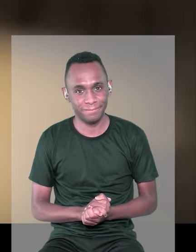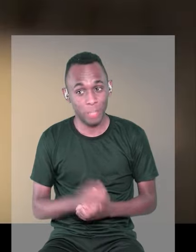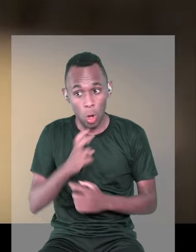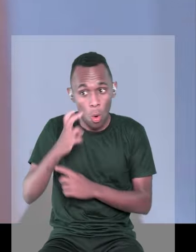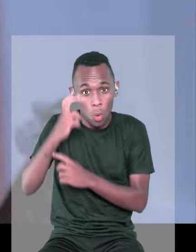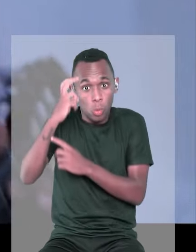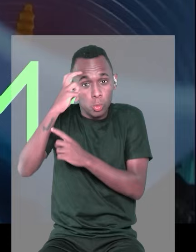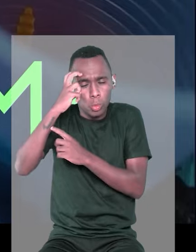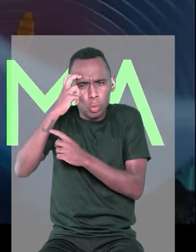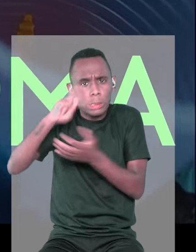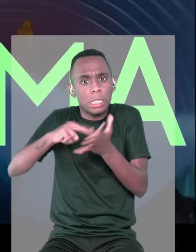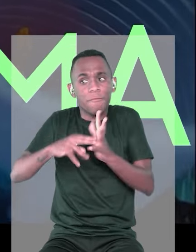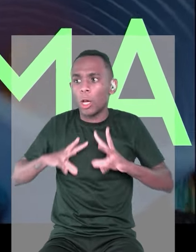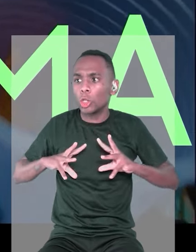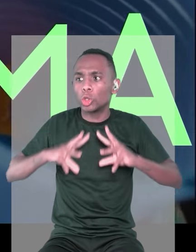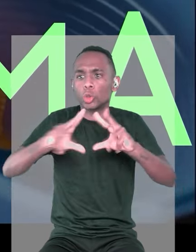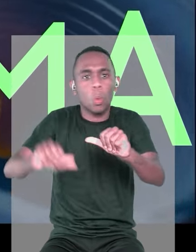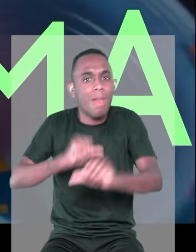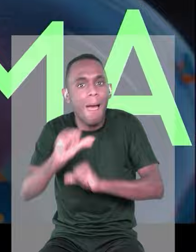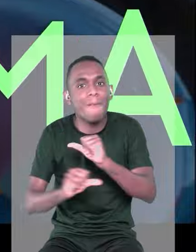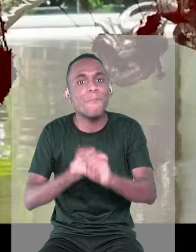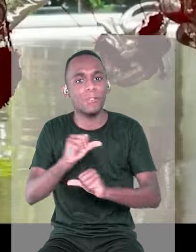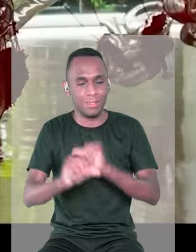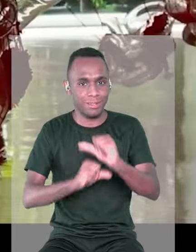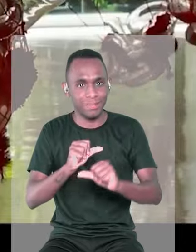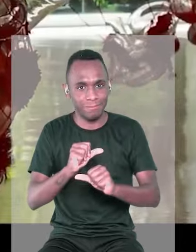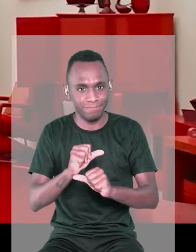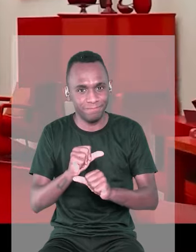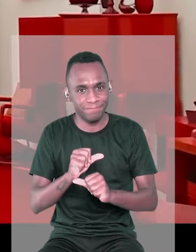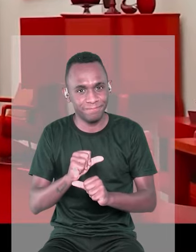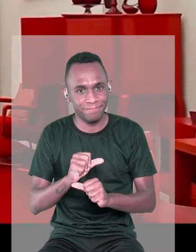A cultura é tudo aquilo que transforma.